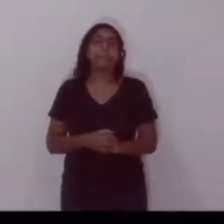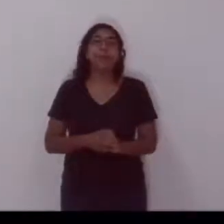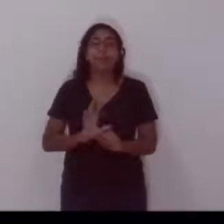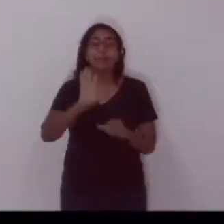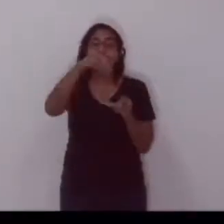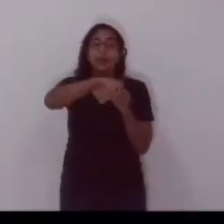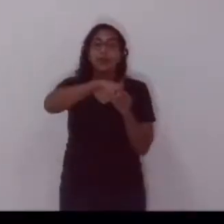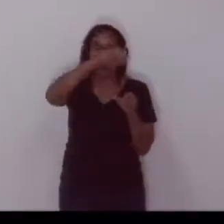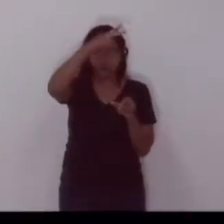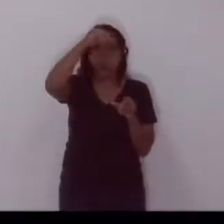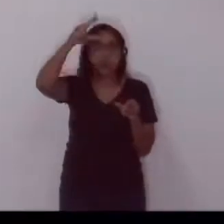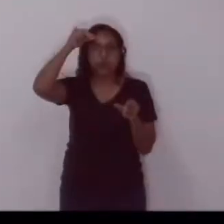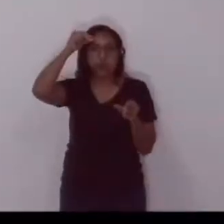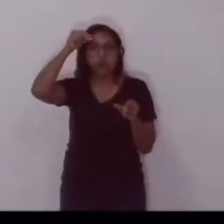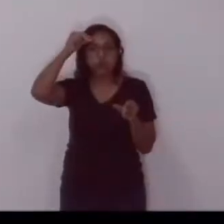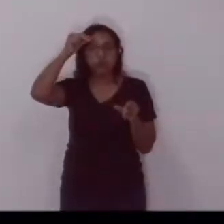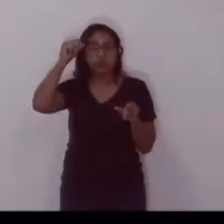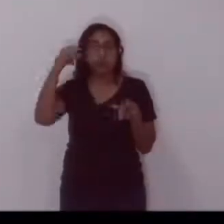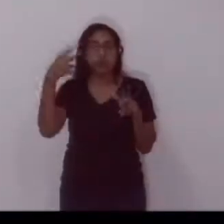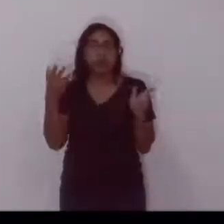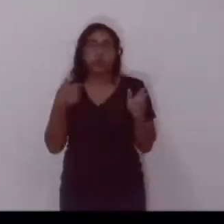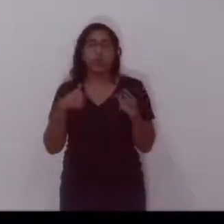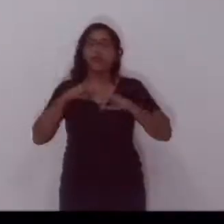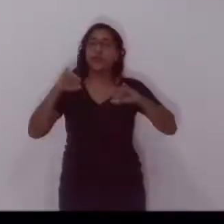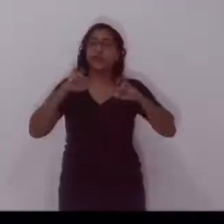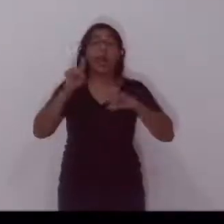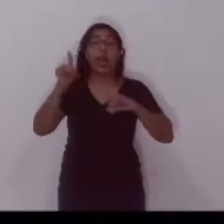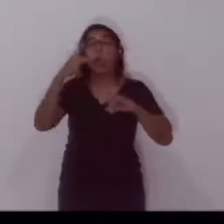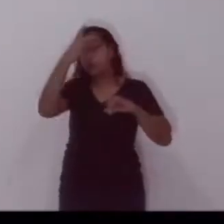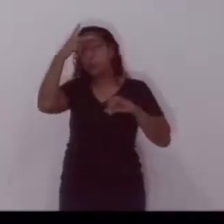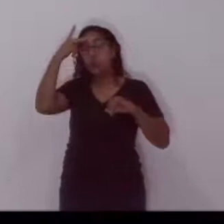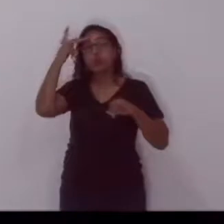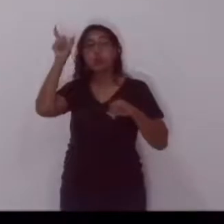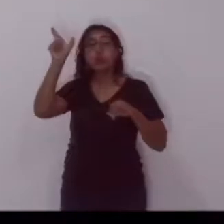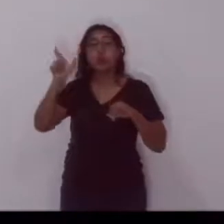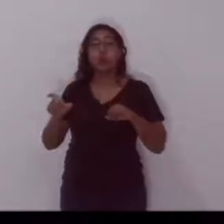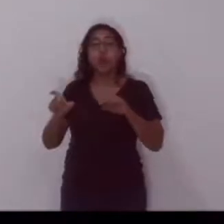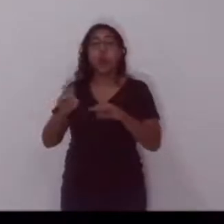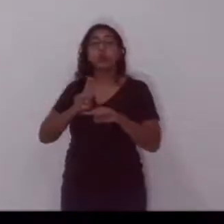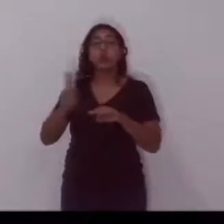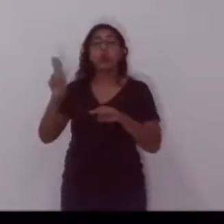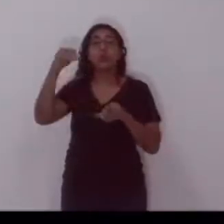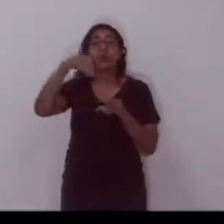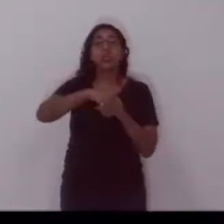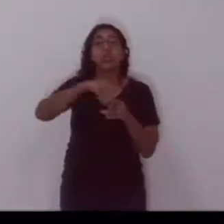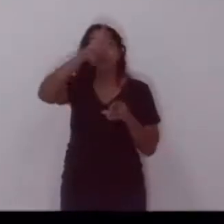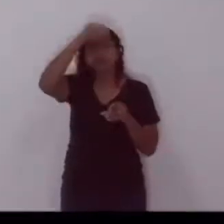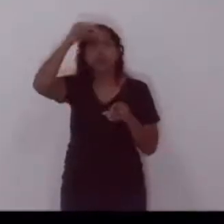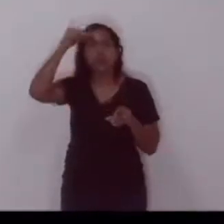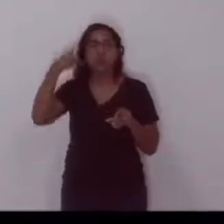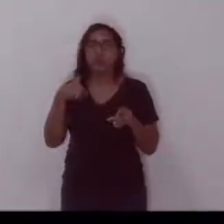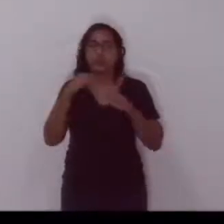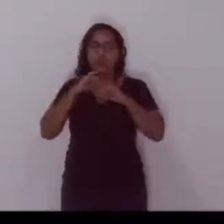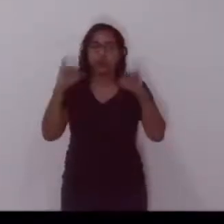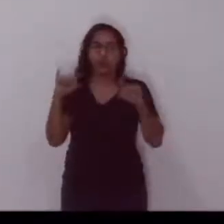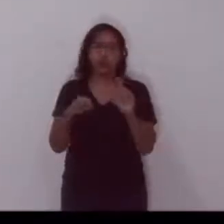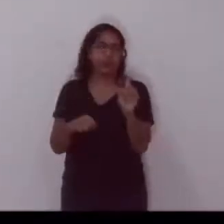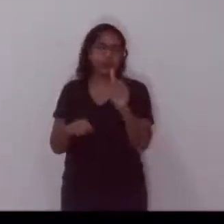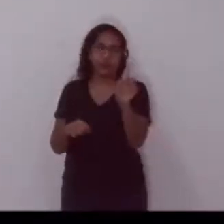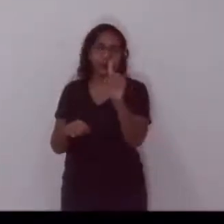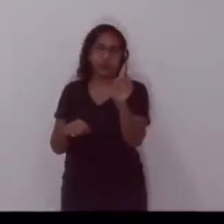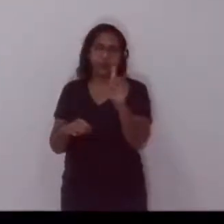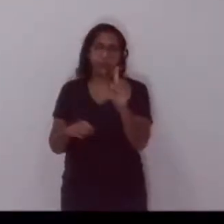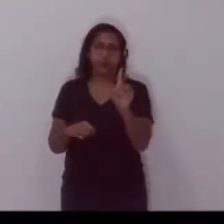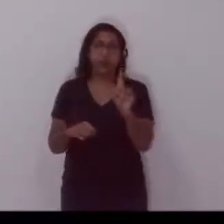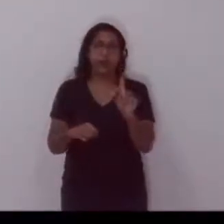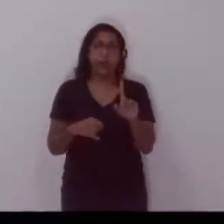prefeitura. Tomarei essa postura, porque parece até coisa de filme, porque a pessoa me atende e